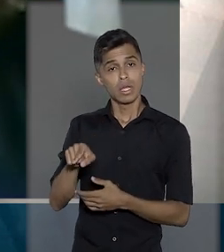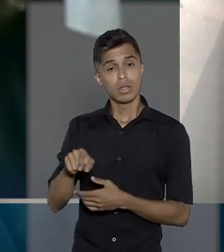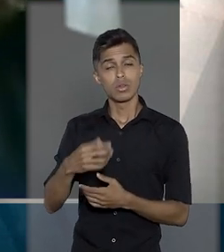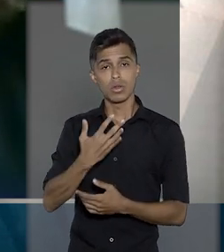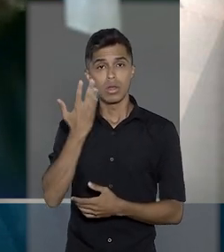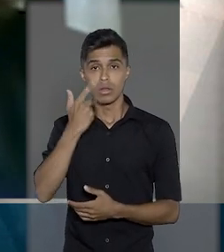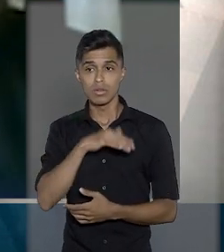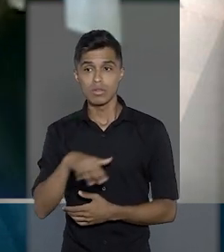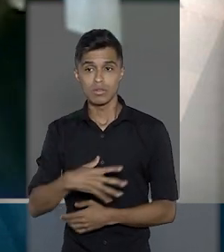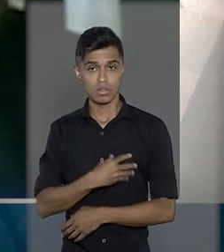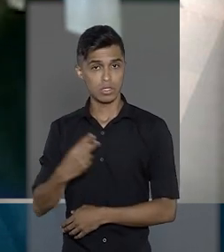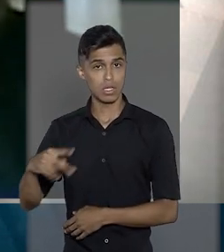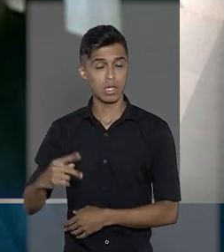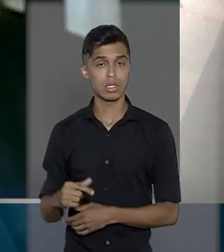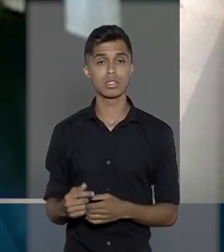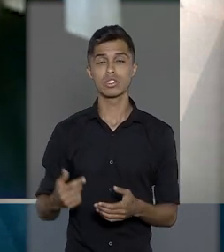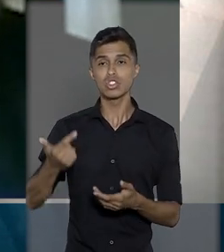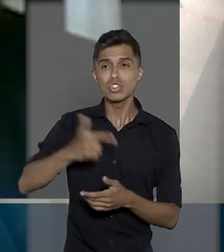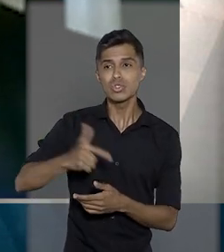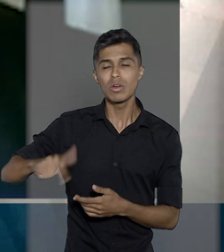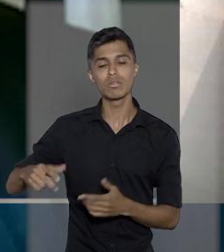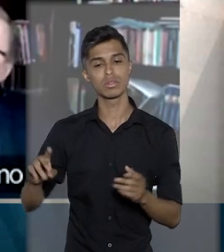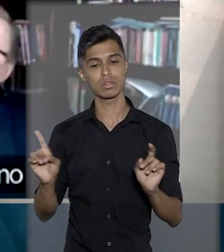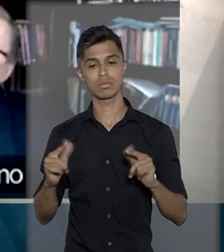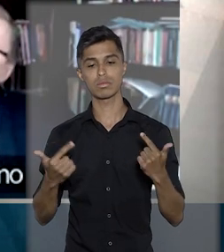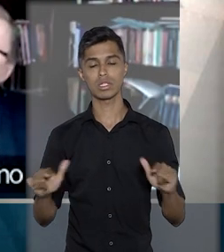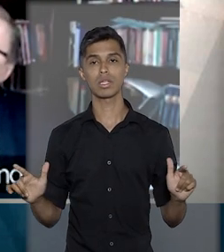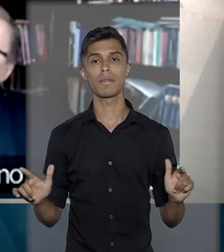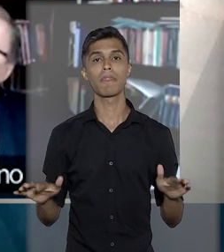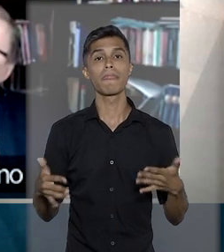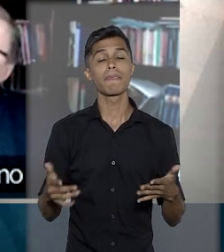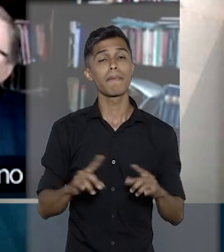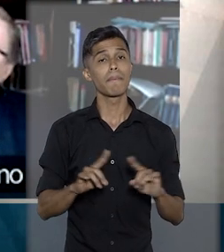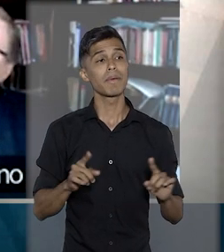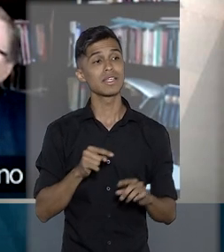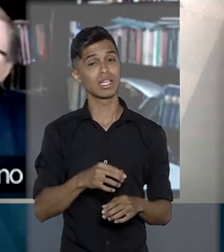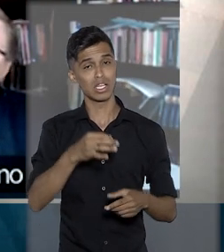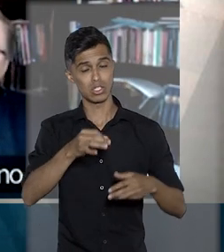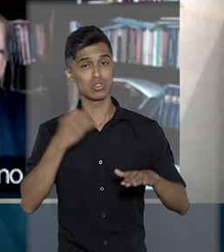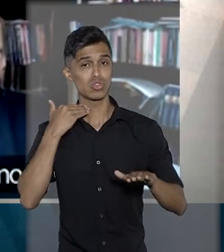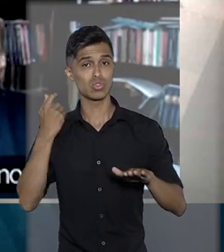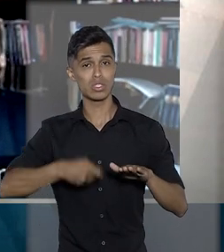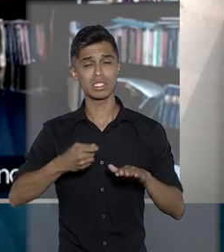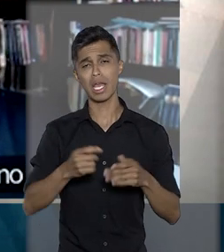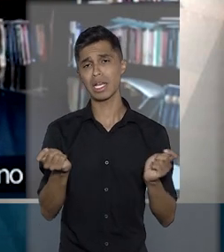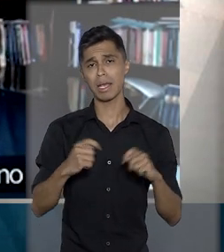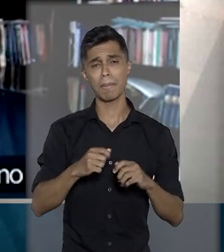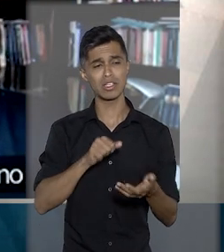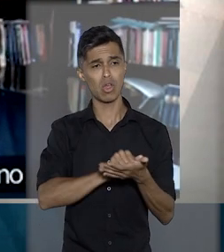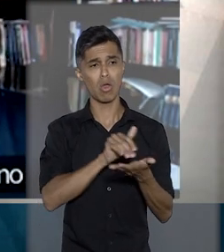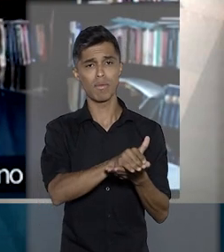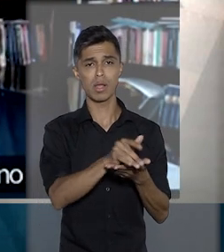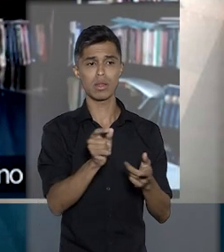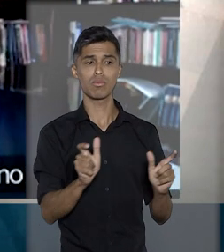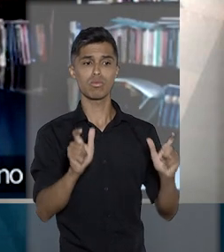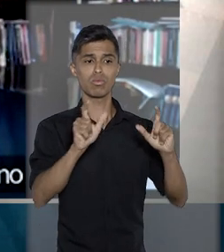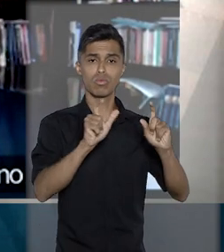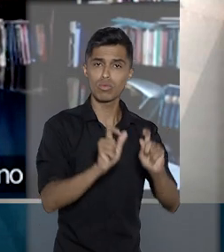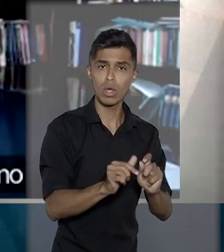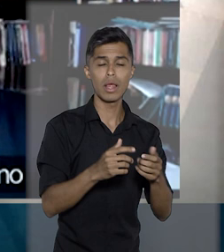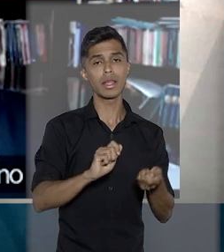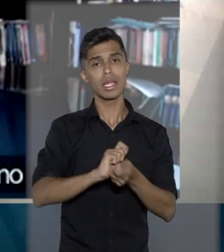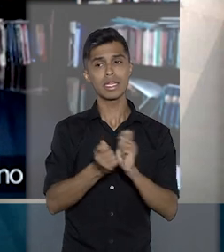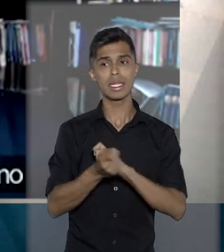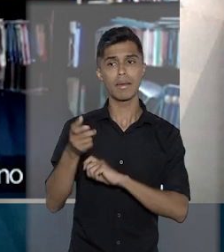não mais repitam mas segundo a ministra é perfeitamente admissível que o valor da pena seja reduzido para